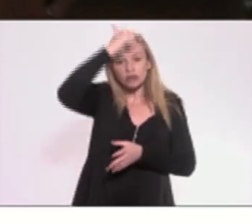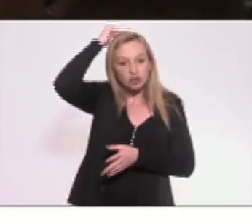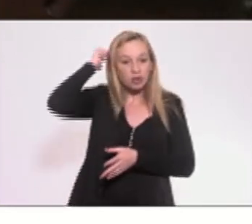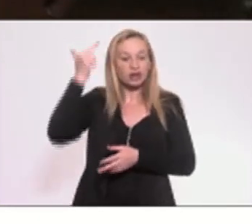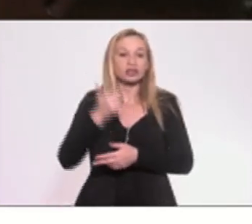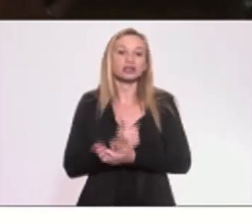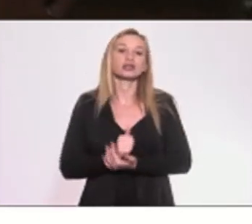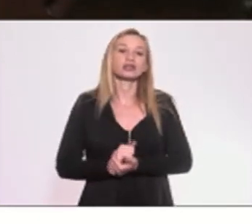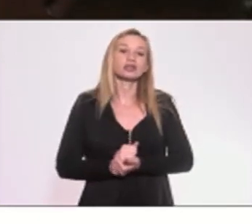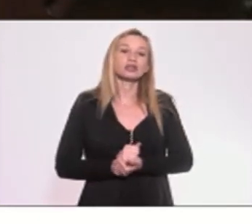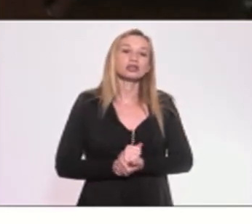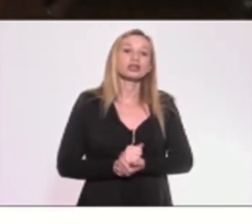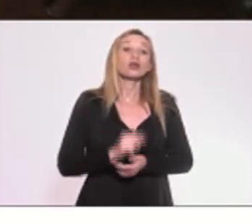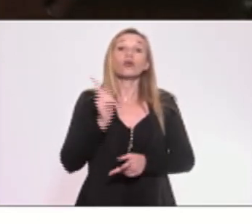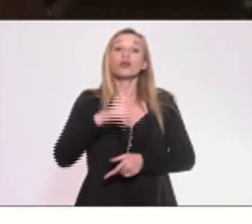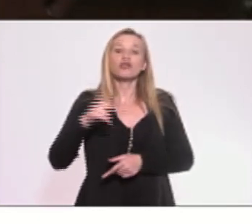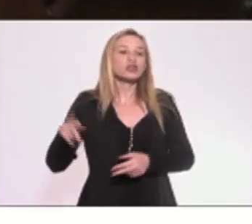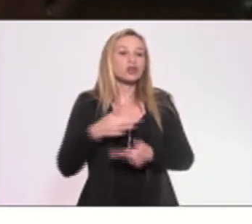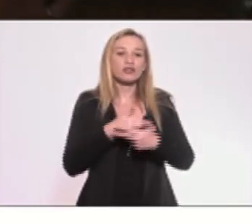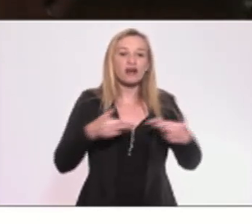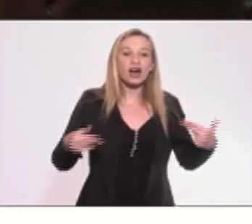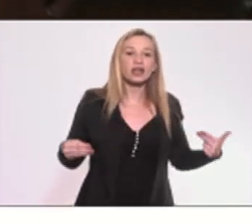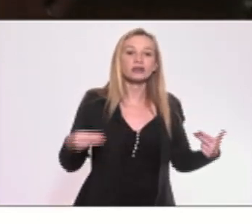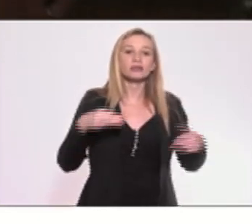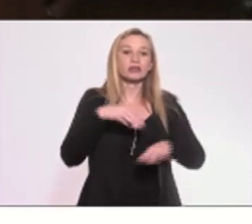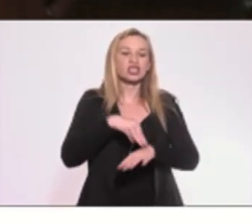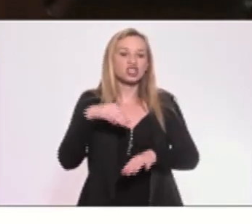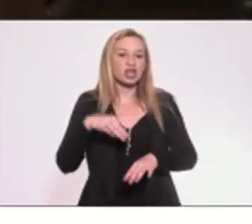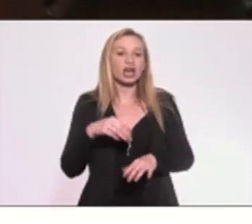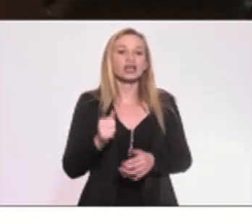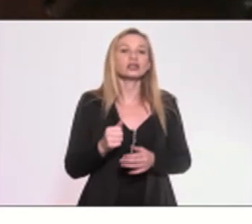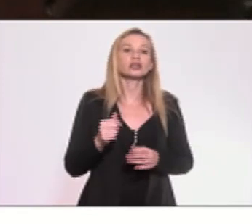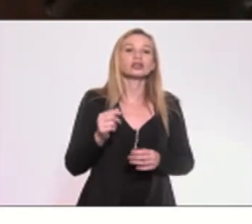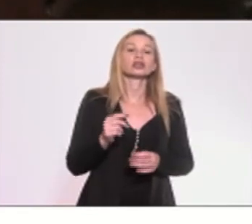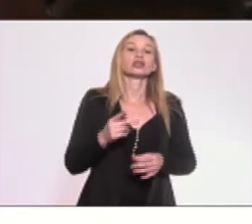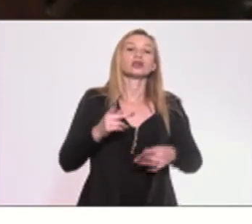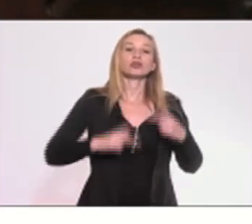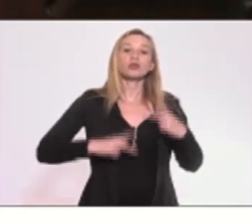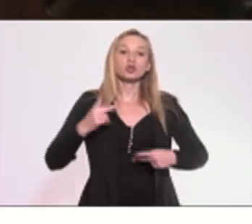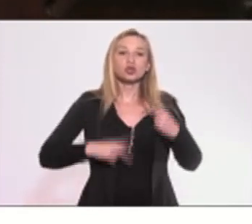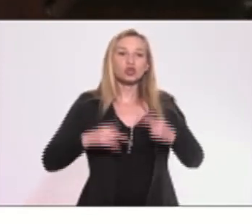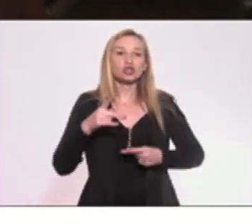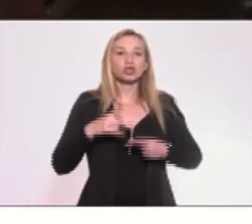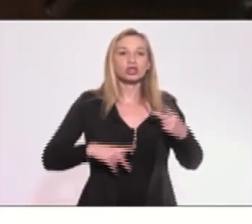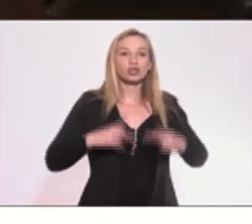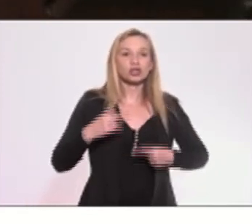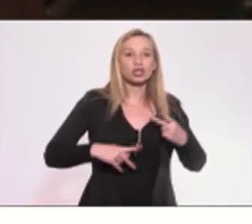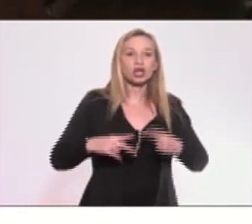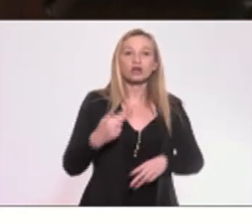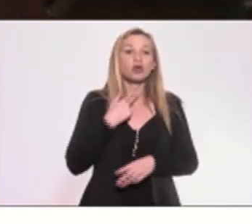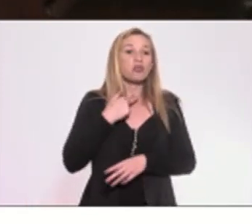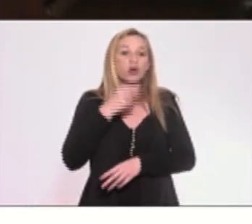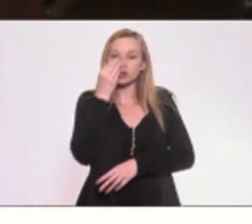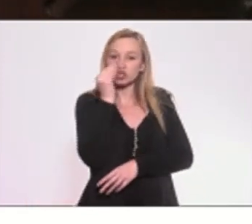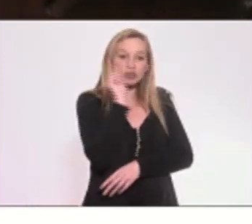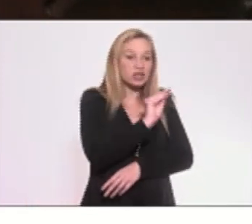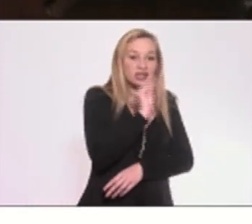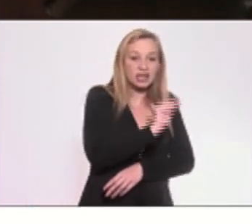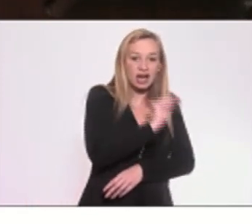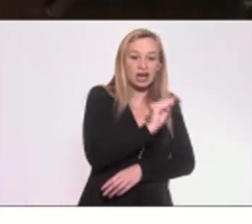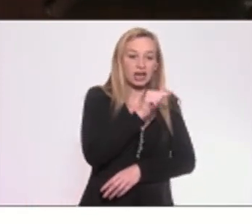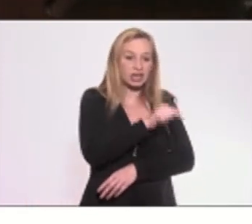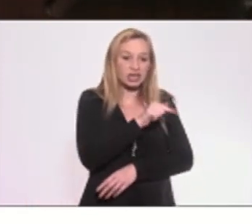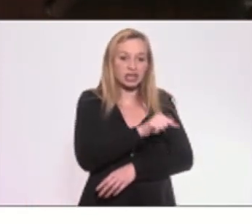diversos professores, magistrados, promotores de justiça. E eu não posso ignorar isso aqui.